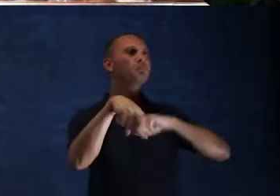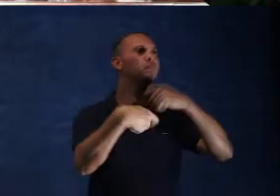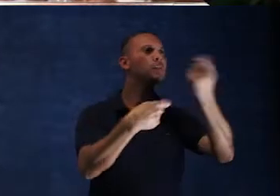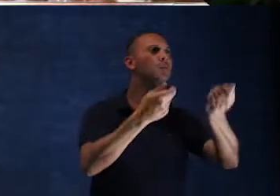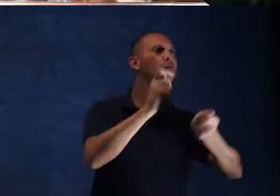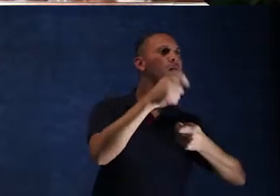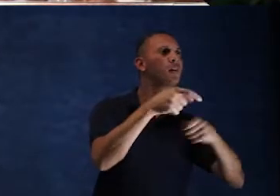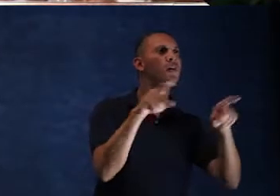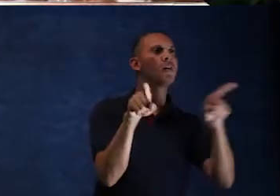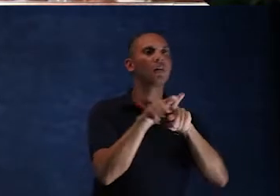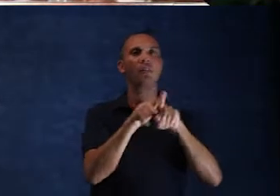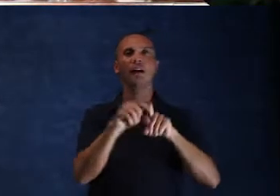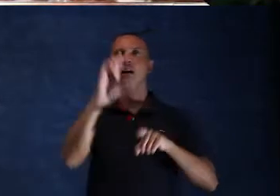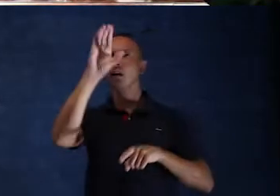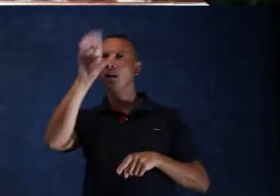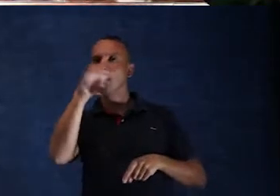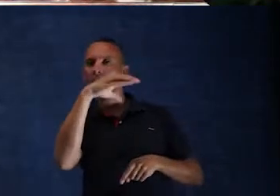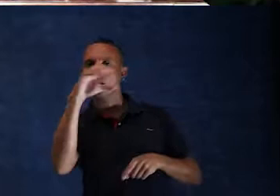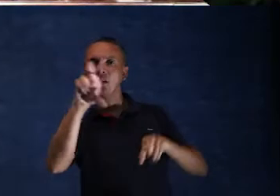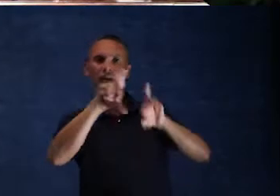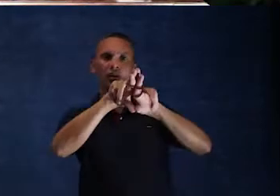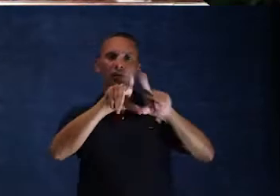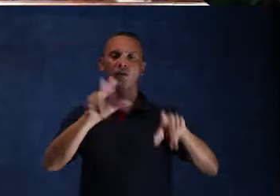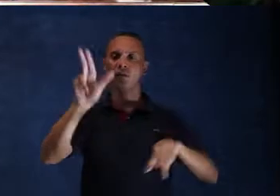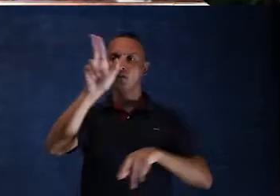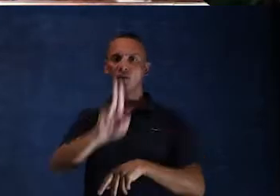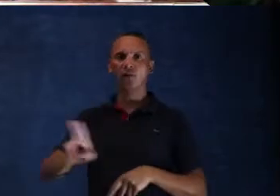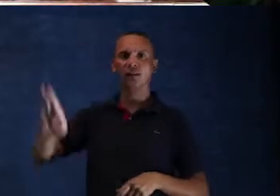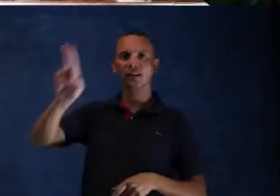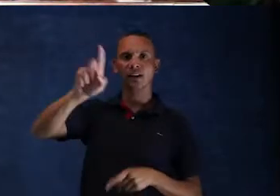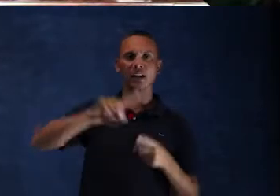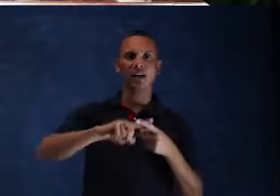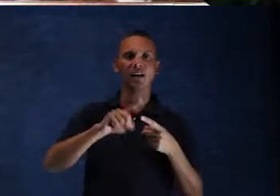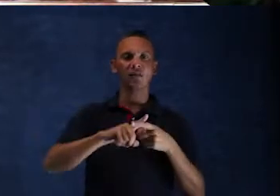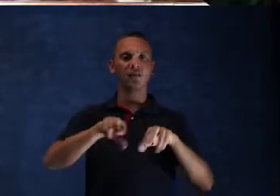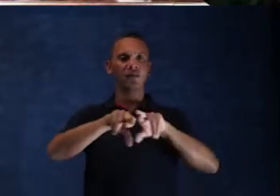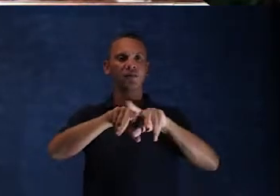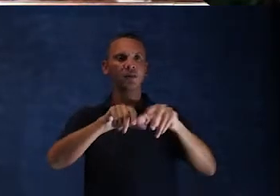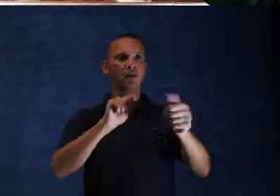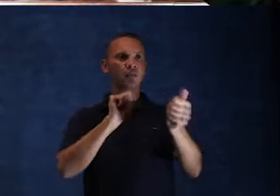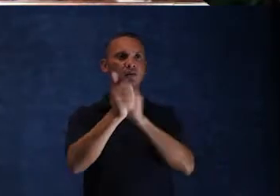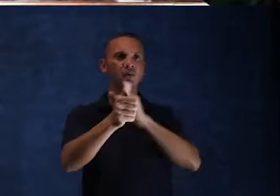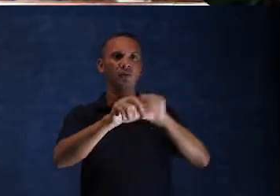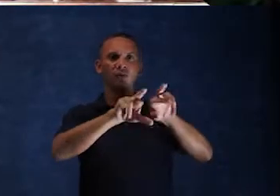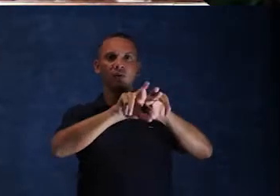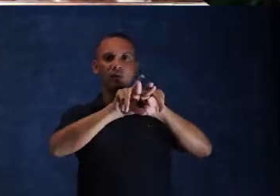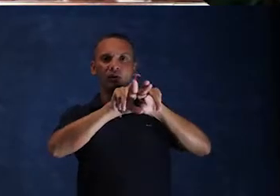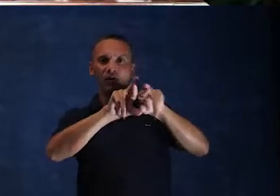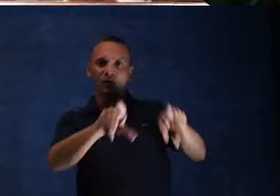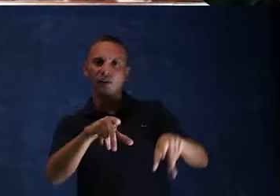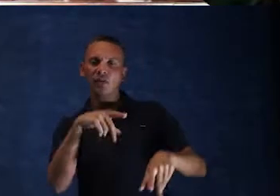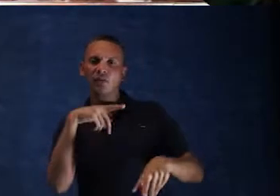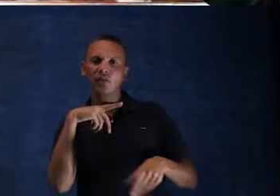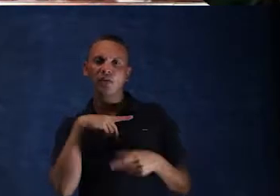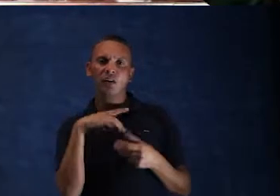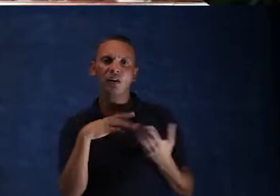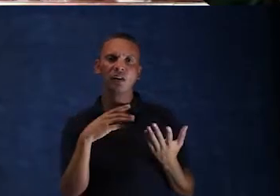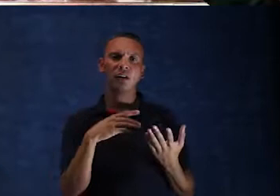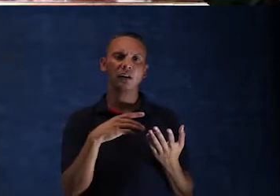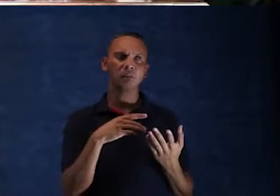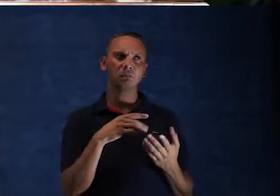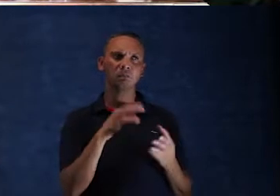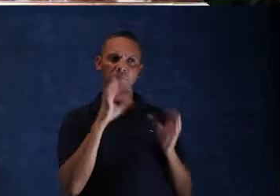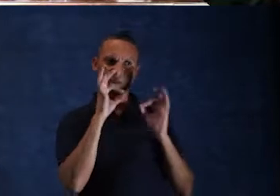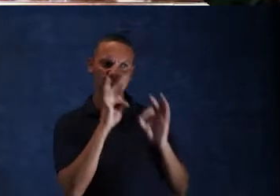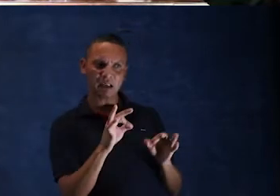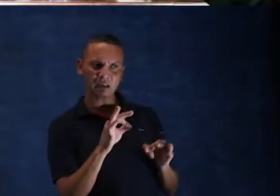das irmandades, clérigos e universidades, jogadores quase nunca ingênuos, quase nunca passíveis de serem